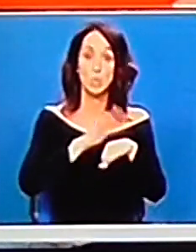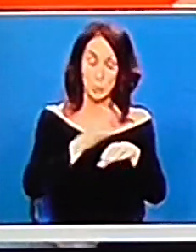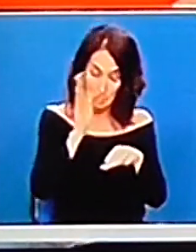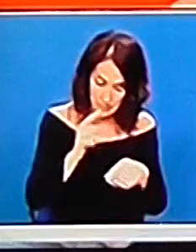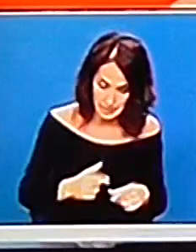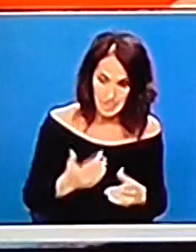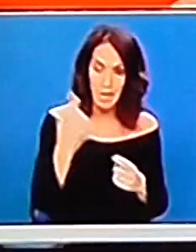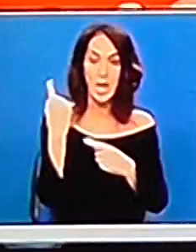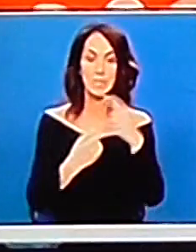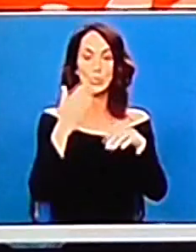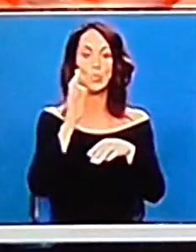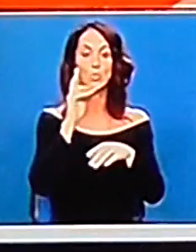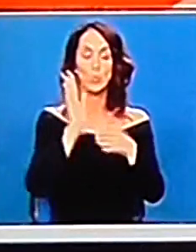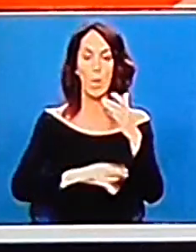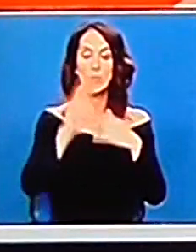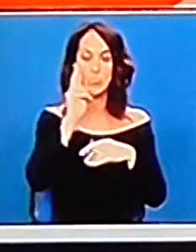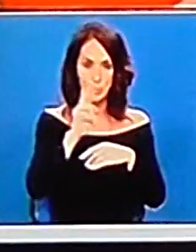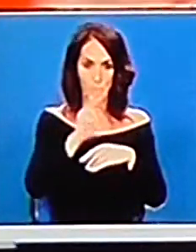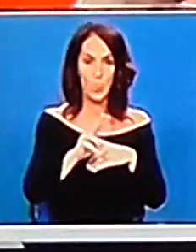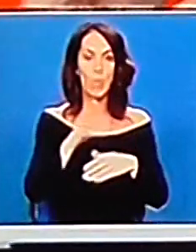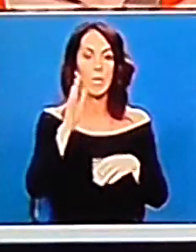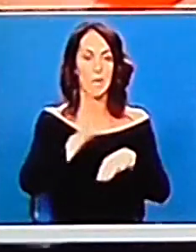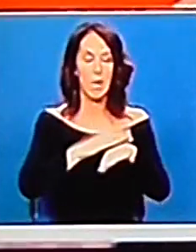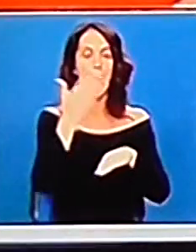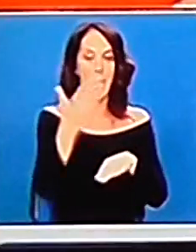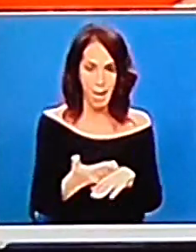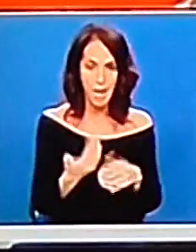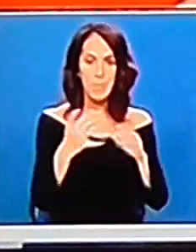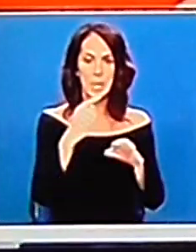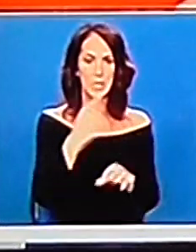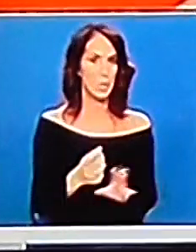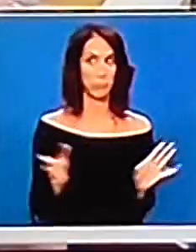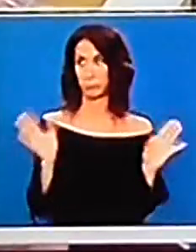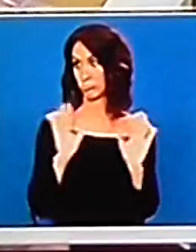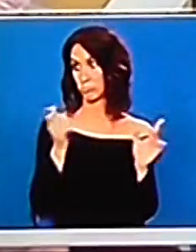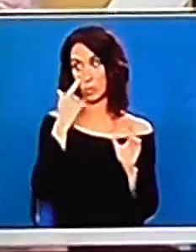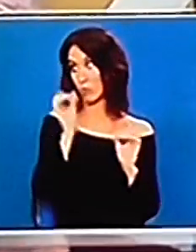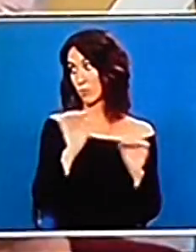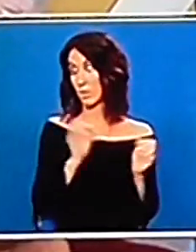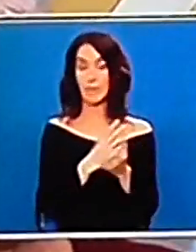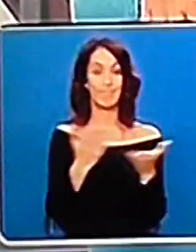corre mal que não vai cantar músicas em um carro de 2010 a nossa presença